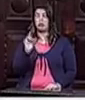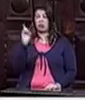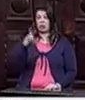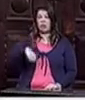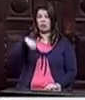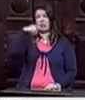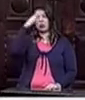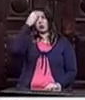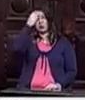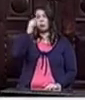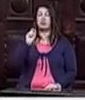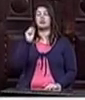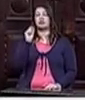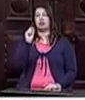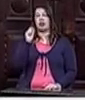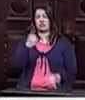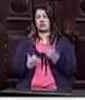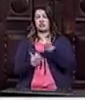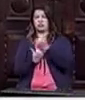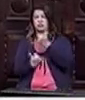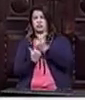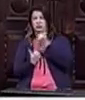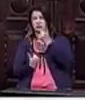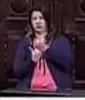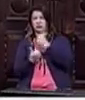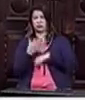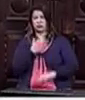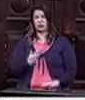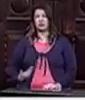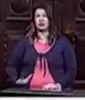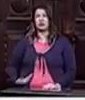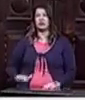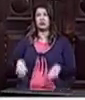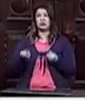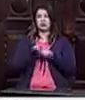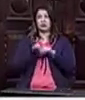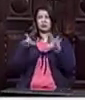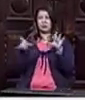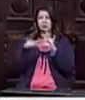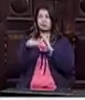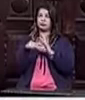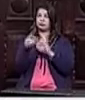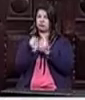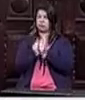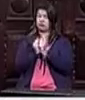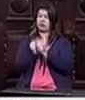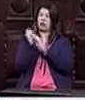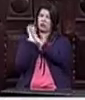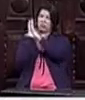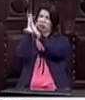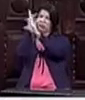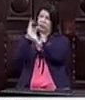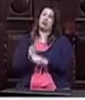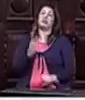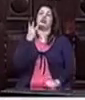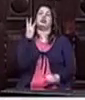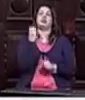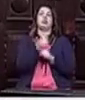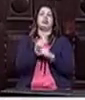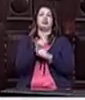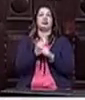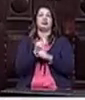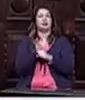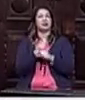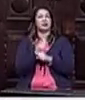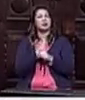de quem sustentou esse governo e quem fez parte dele ao longo desses 10 anos. Os senhores